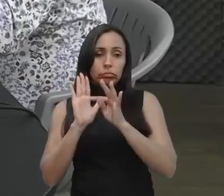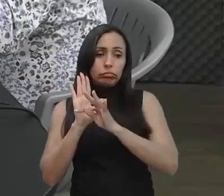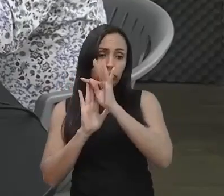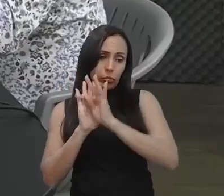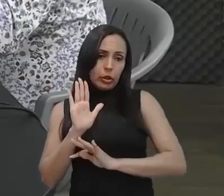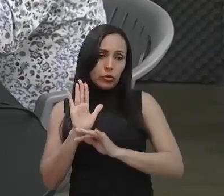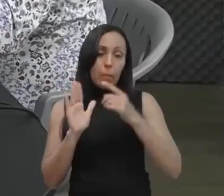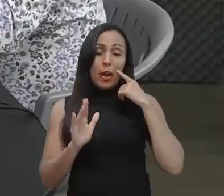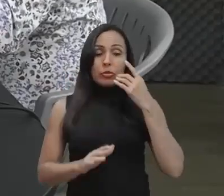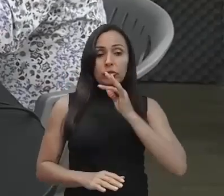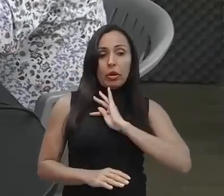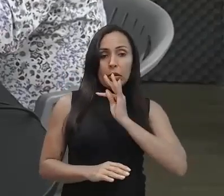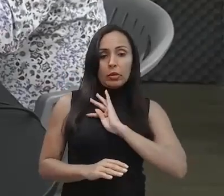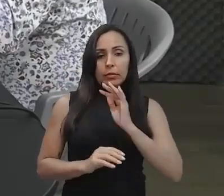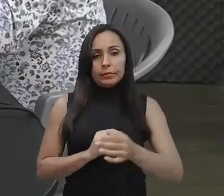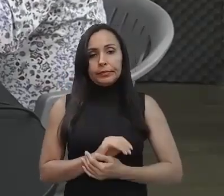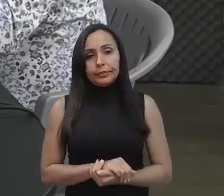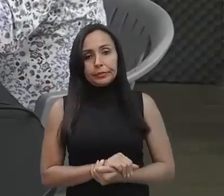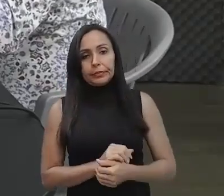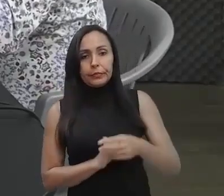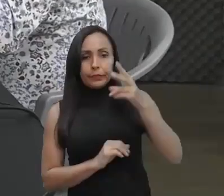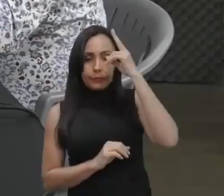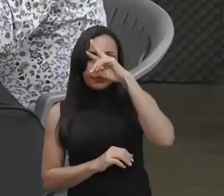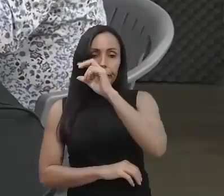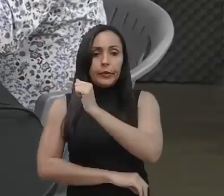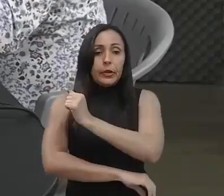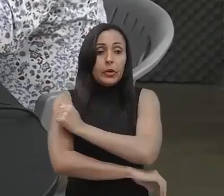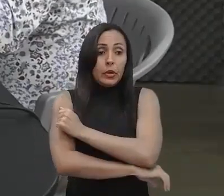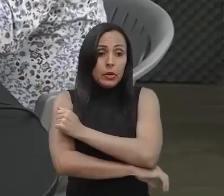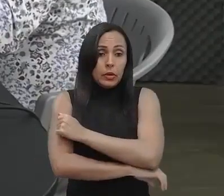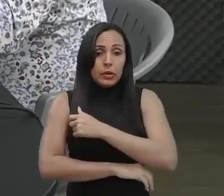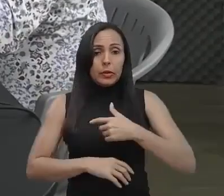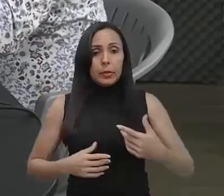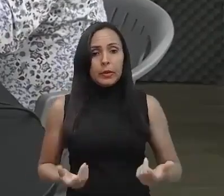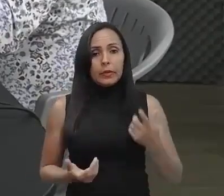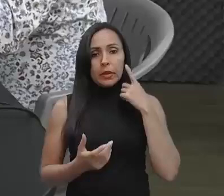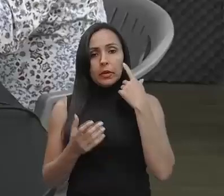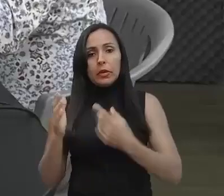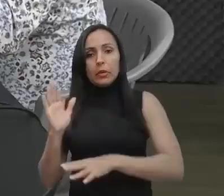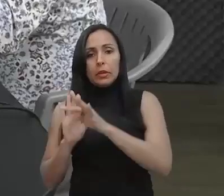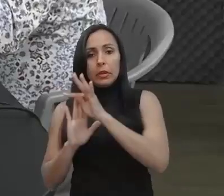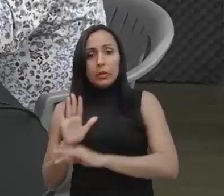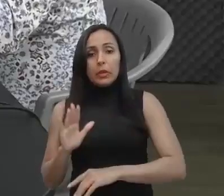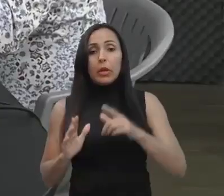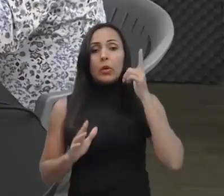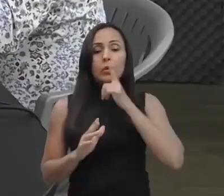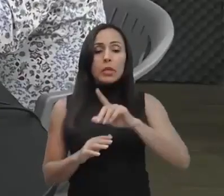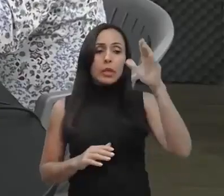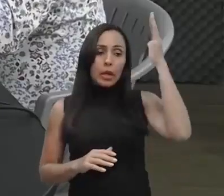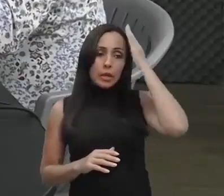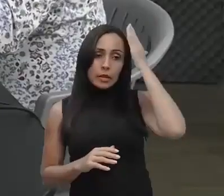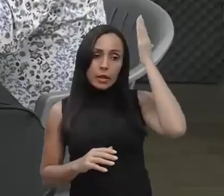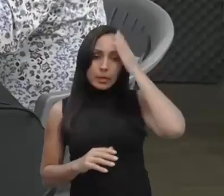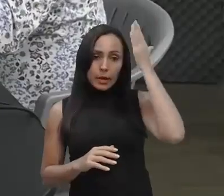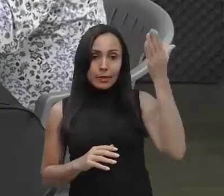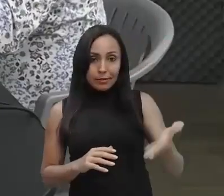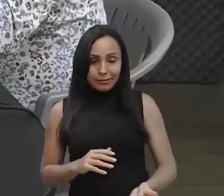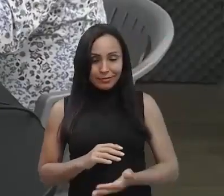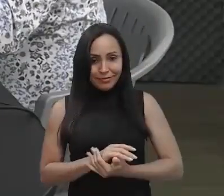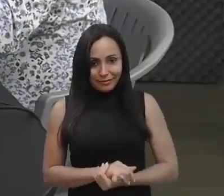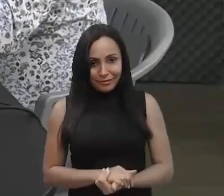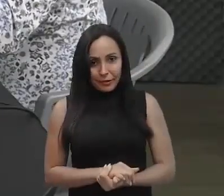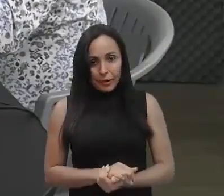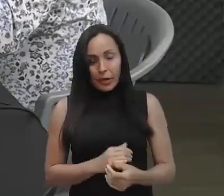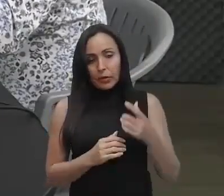história de estudante a gente tenta fazer um texto que todo mundo consiga entender né então quando eu entrei na educação